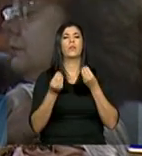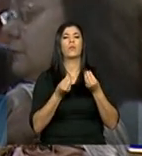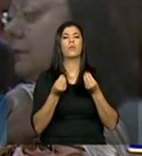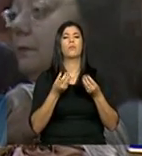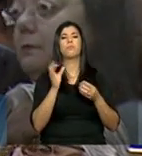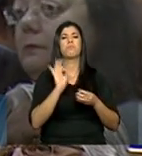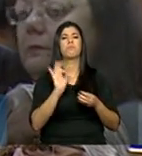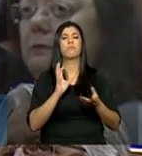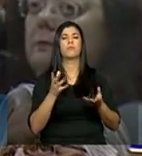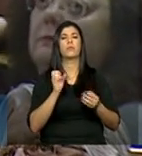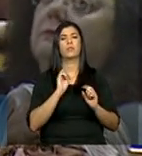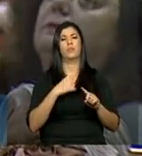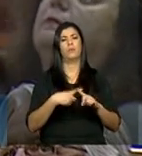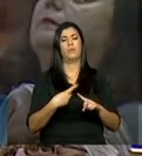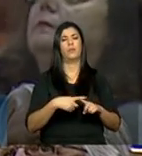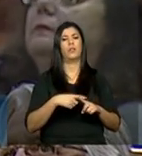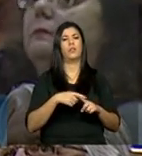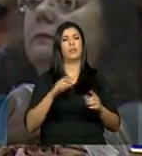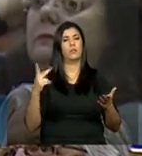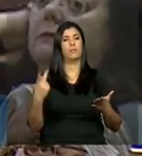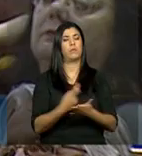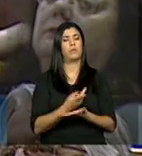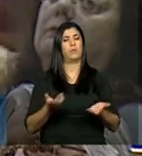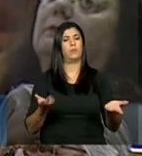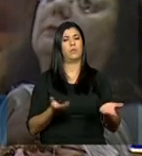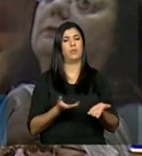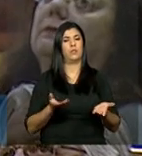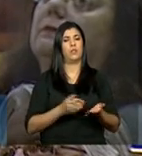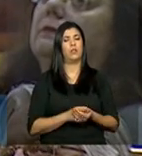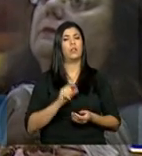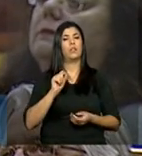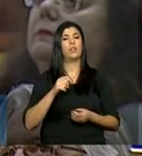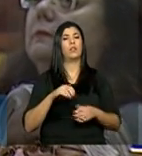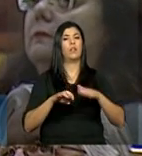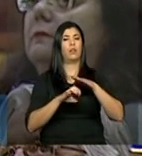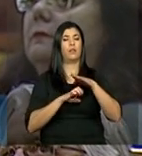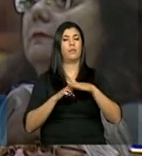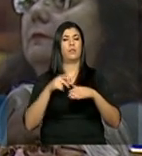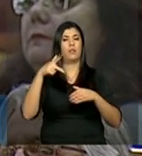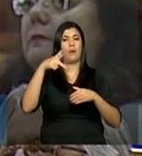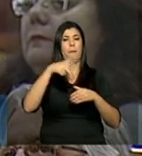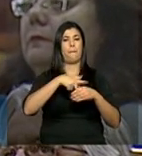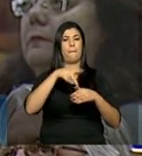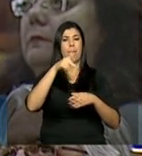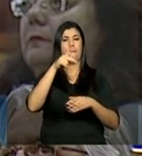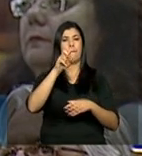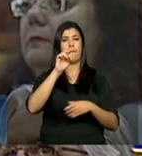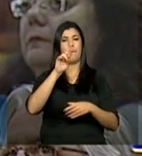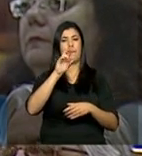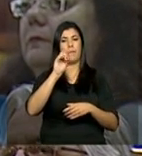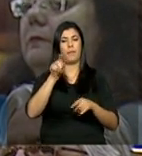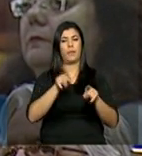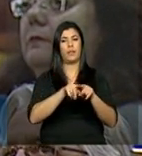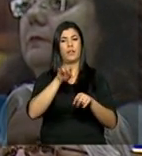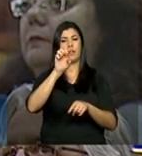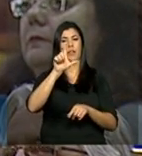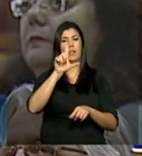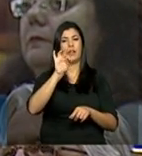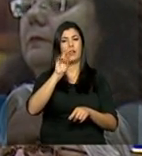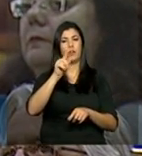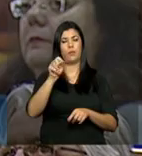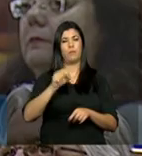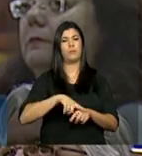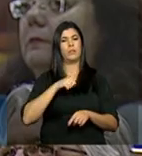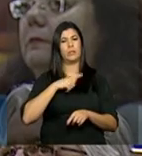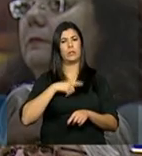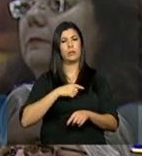ter, uma vez que é um momento em que a Petrobras e a Eletrobras estão com a imagem bastante arranhada, e